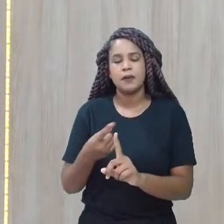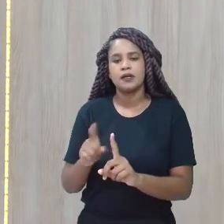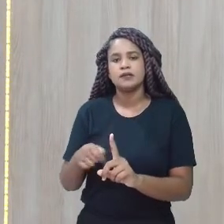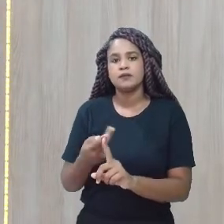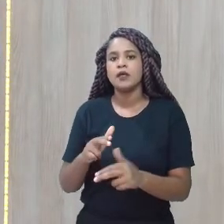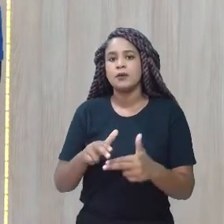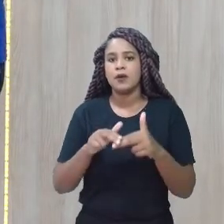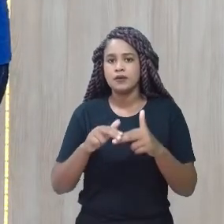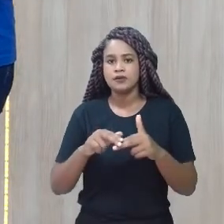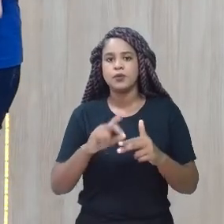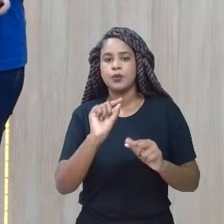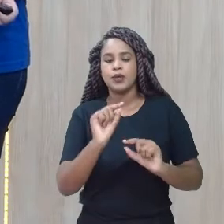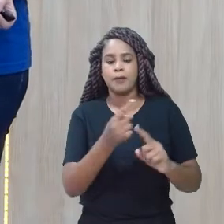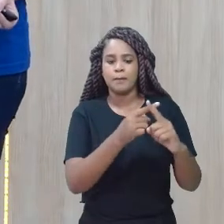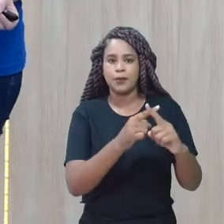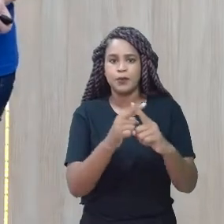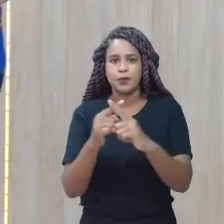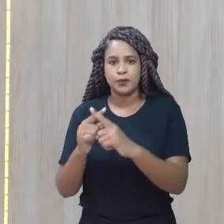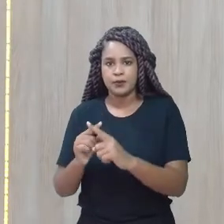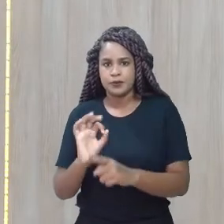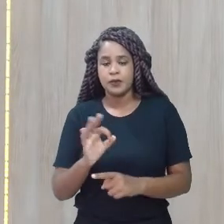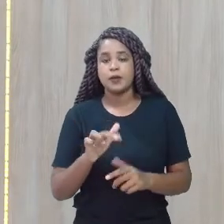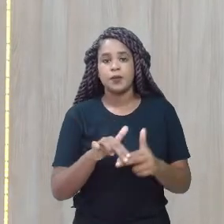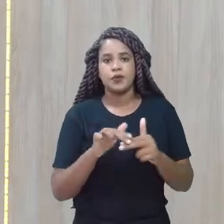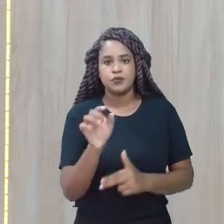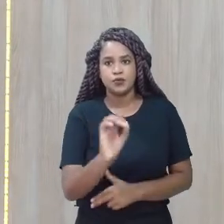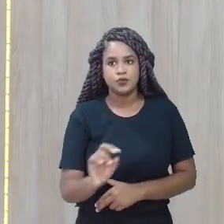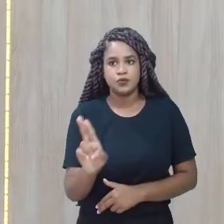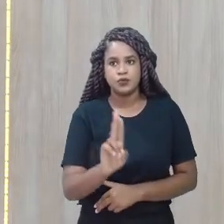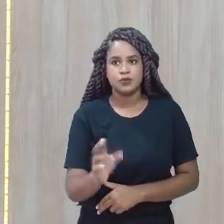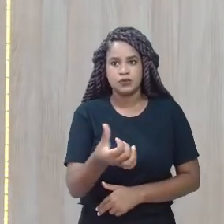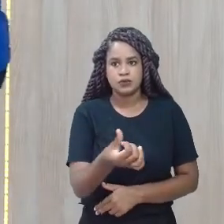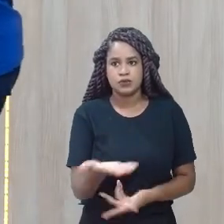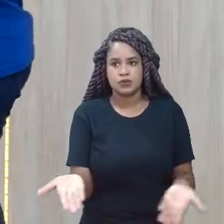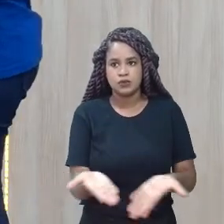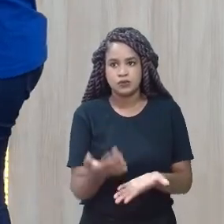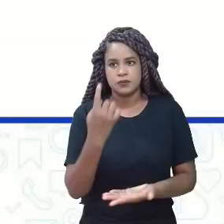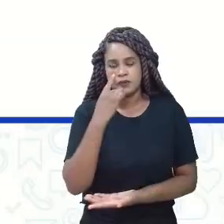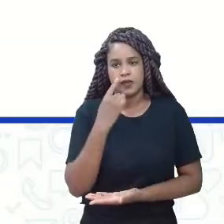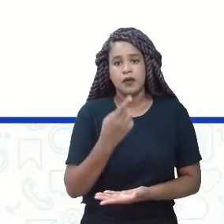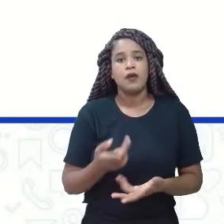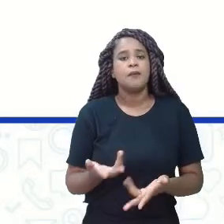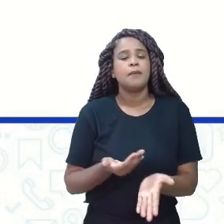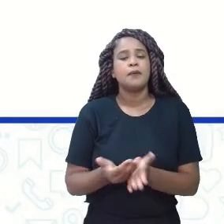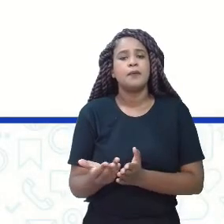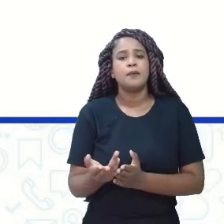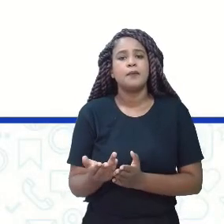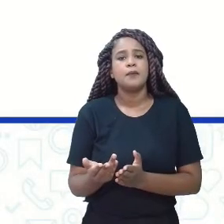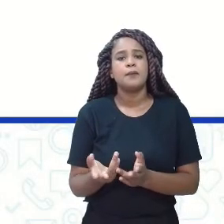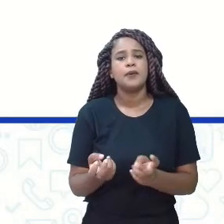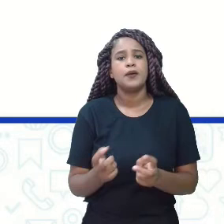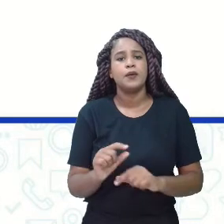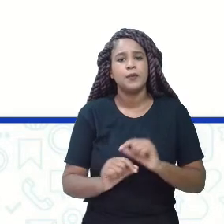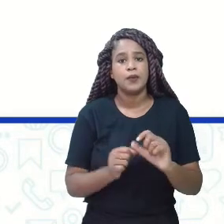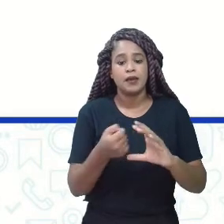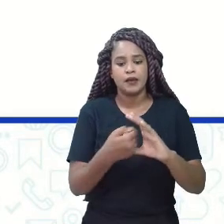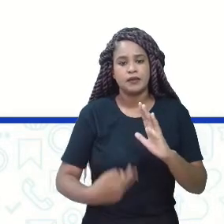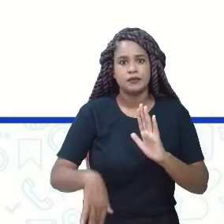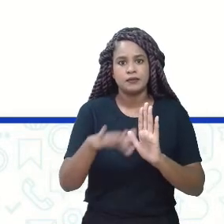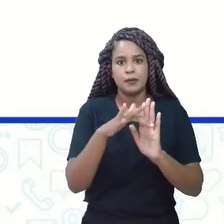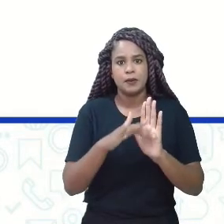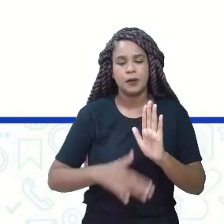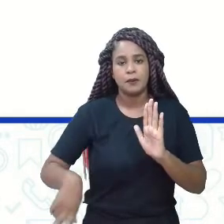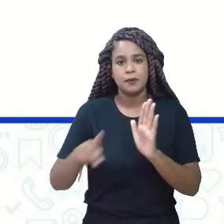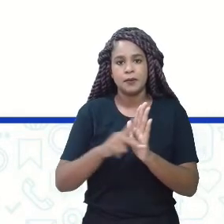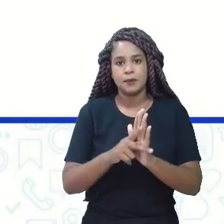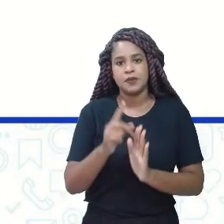Nesse caso aqui que a gente está usando, o 6, tá bom? E aí a gente começa a perceber algumas características. Se o